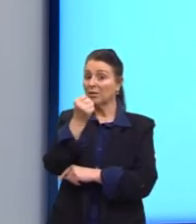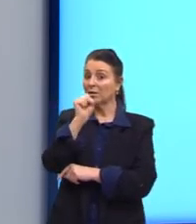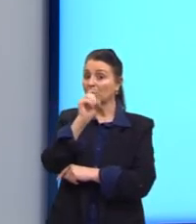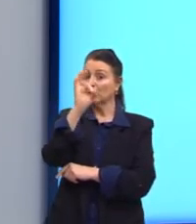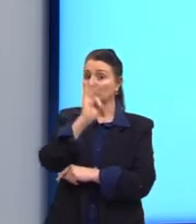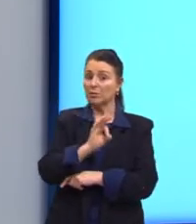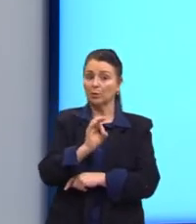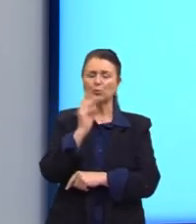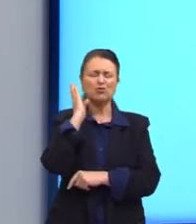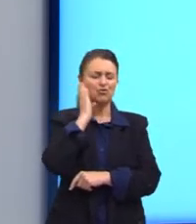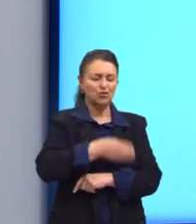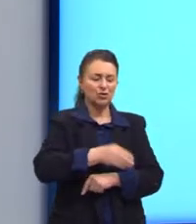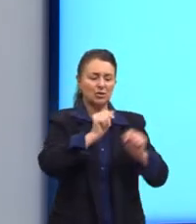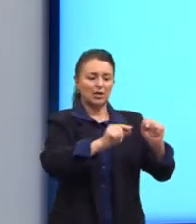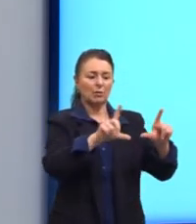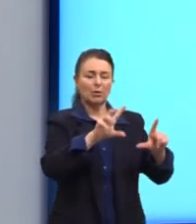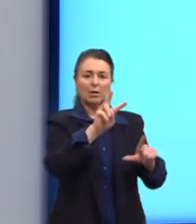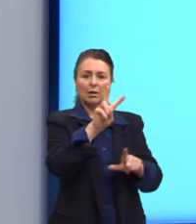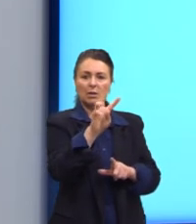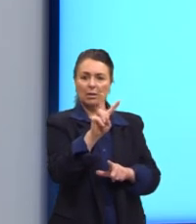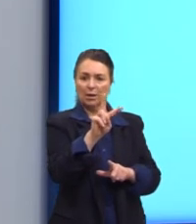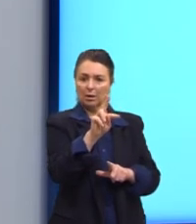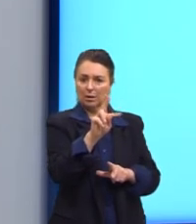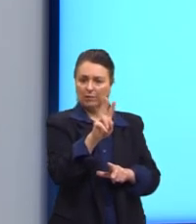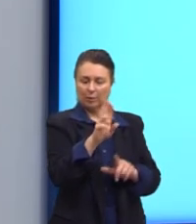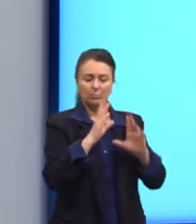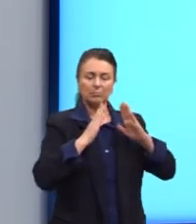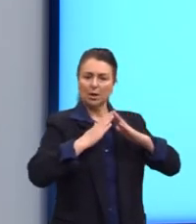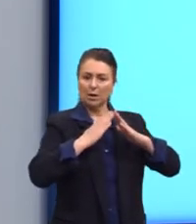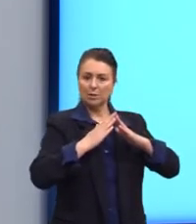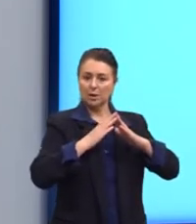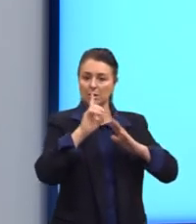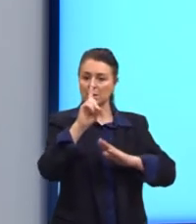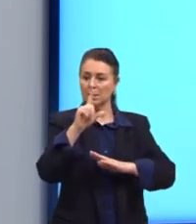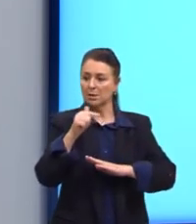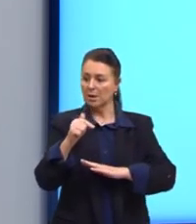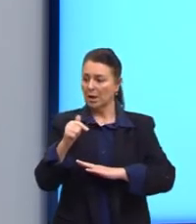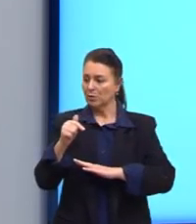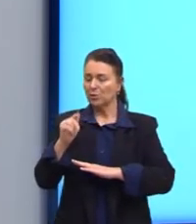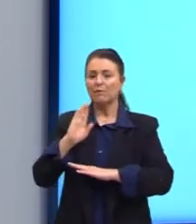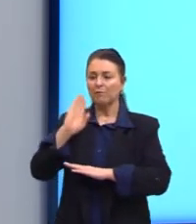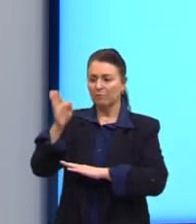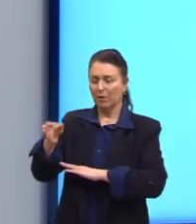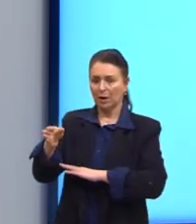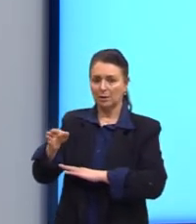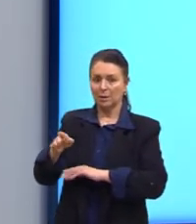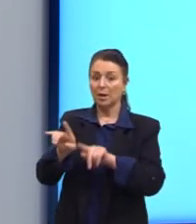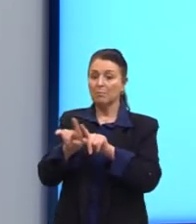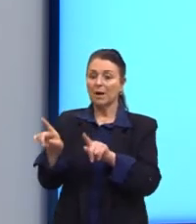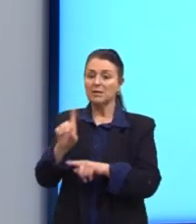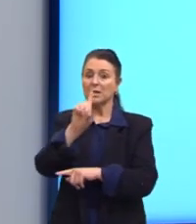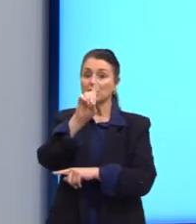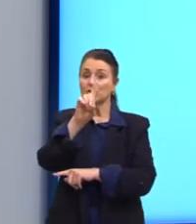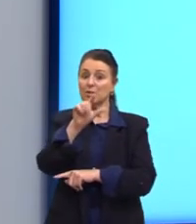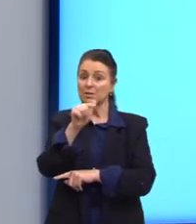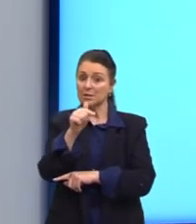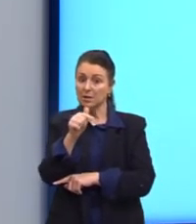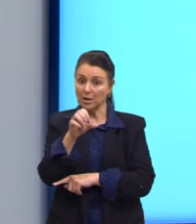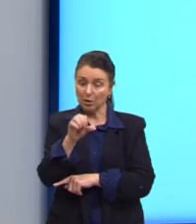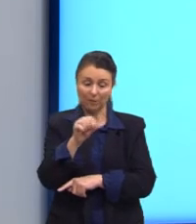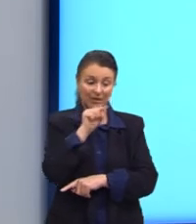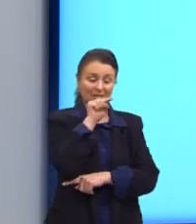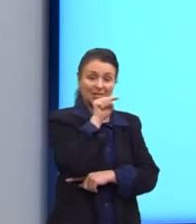na TV em casa 17% vai ao cinema mas só 19% desses 88